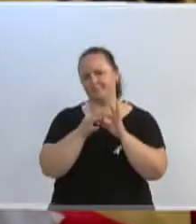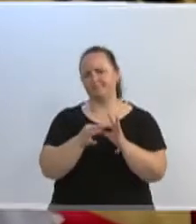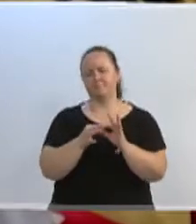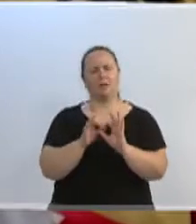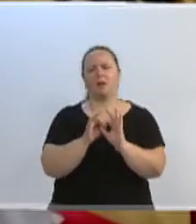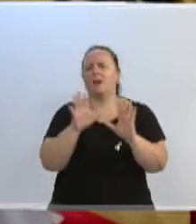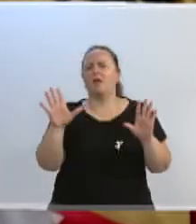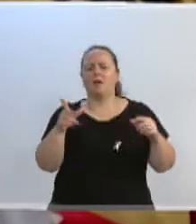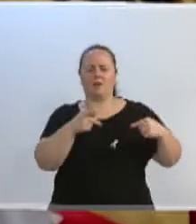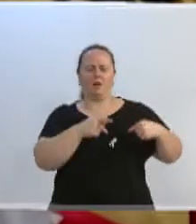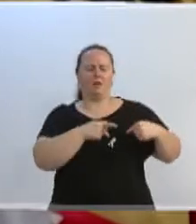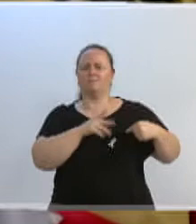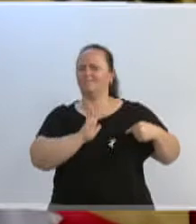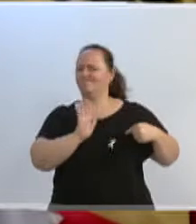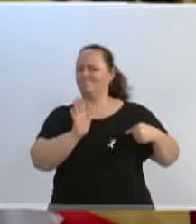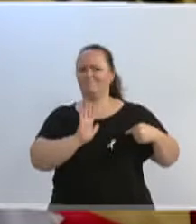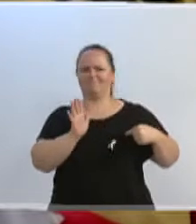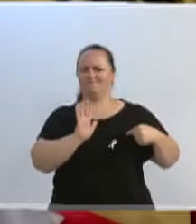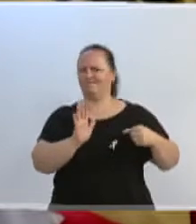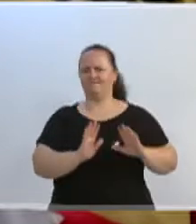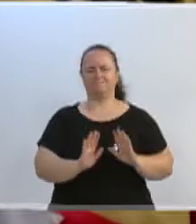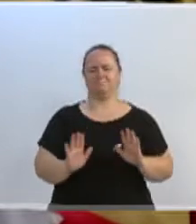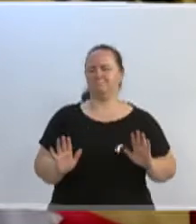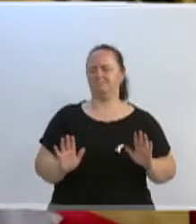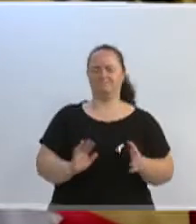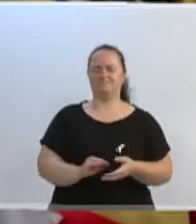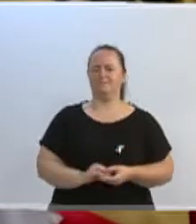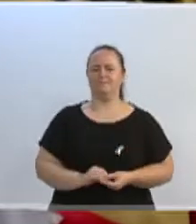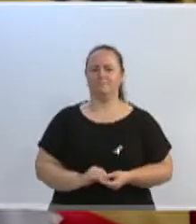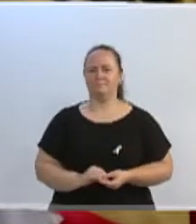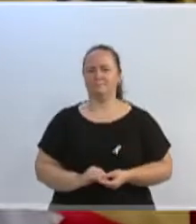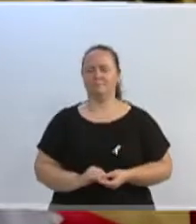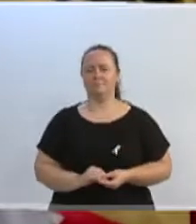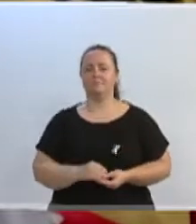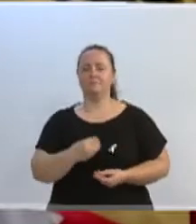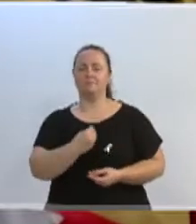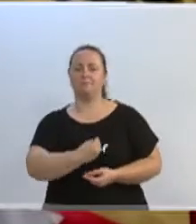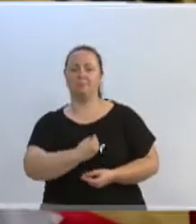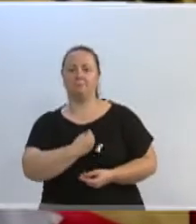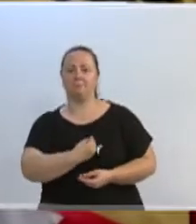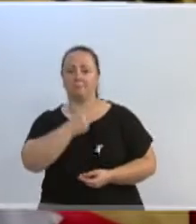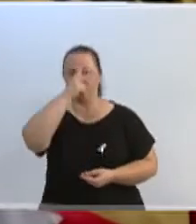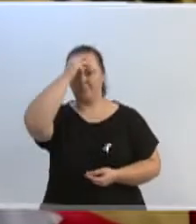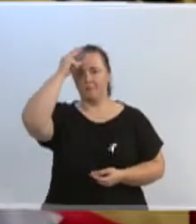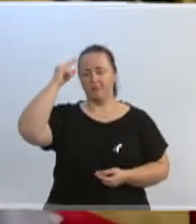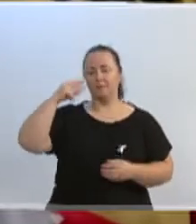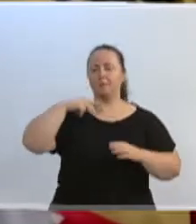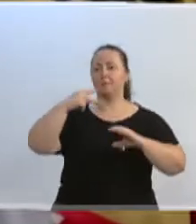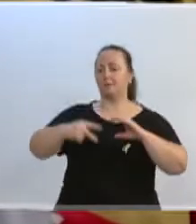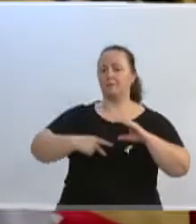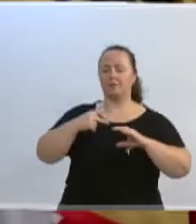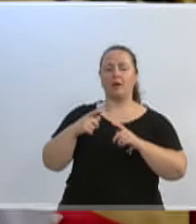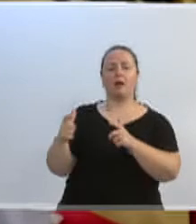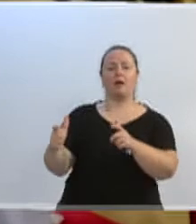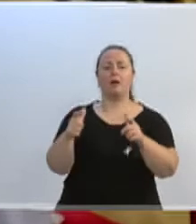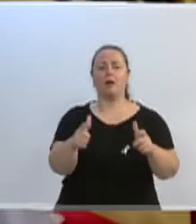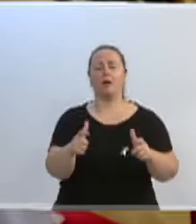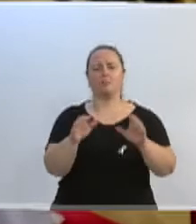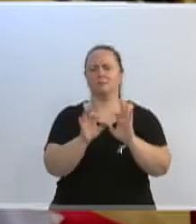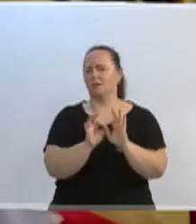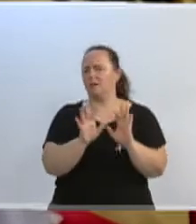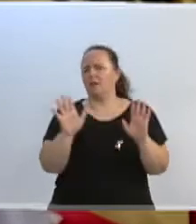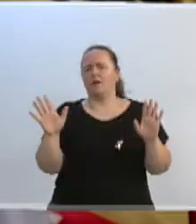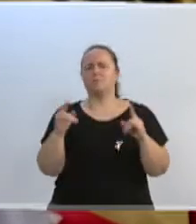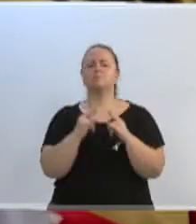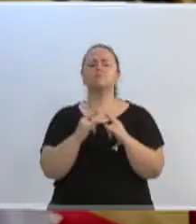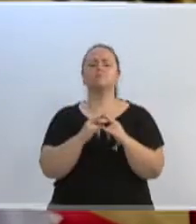questão partidária, independente de sigla, independente de estar no Executivo, de estar na Câmara, independente de qualquer